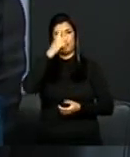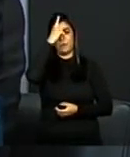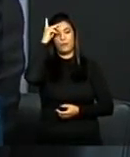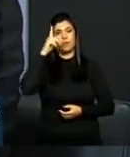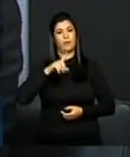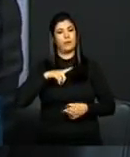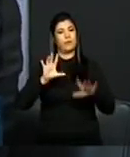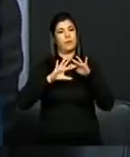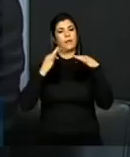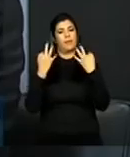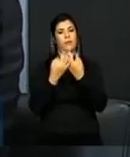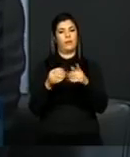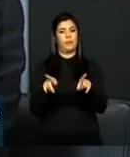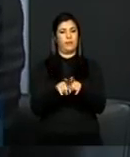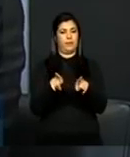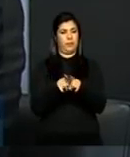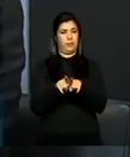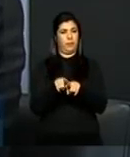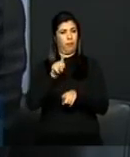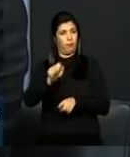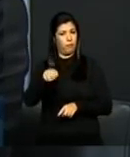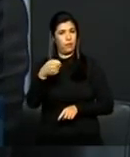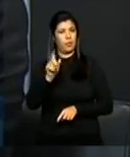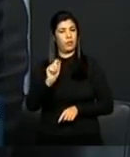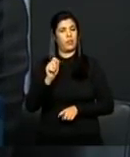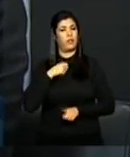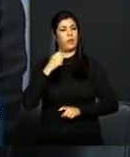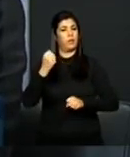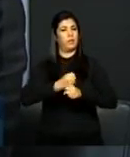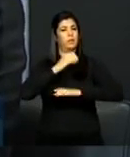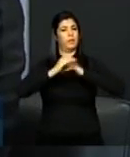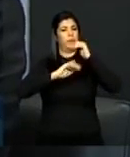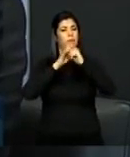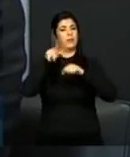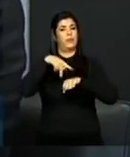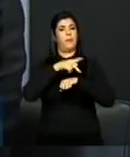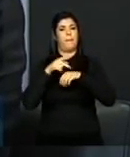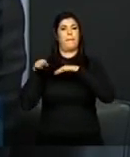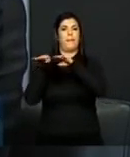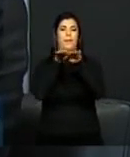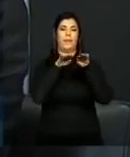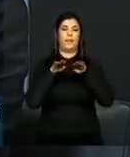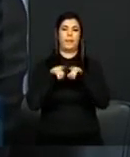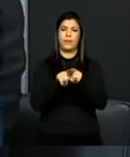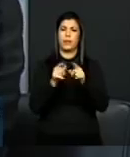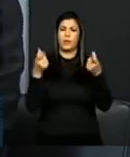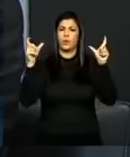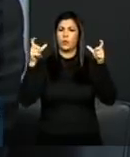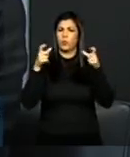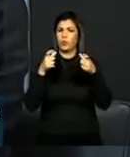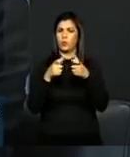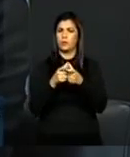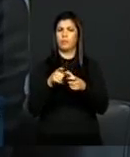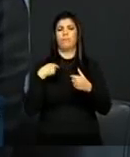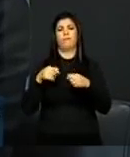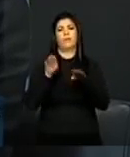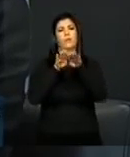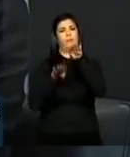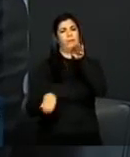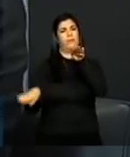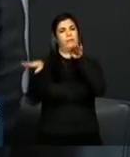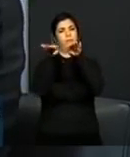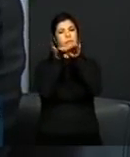e das famílias. E isso significa construir um país mais igual. É reduzir a desigualdade por meio